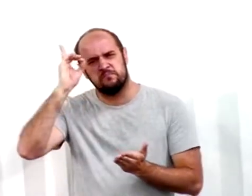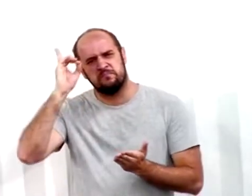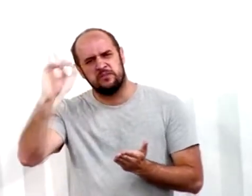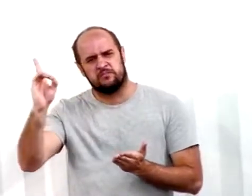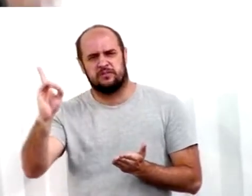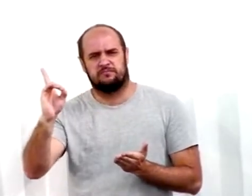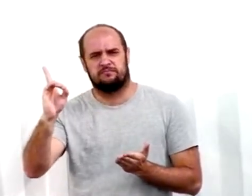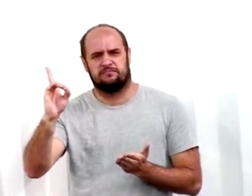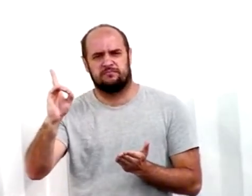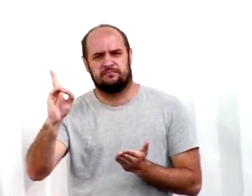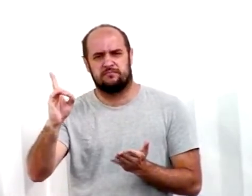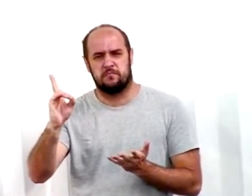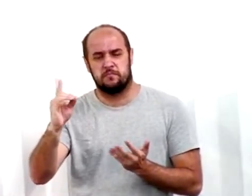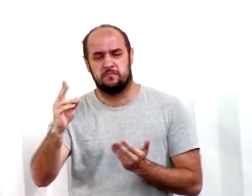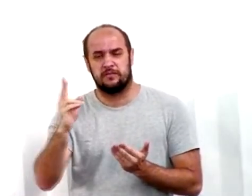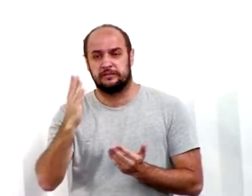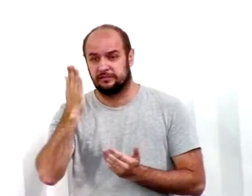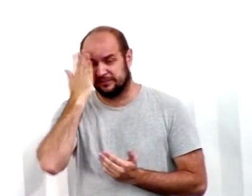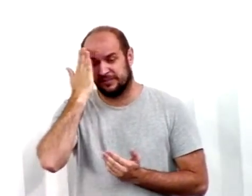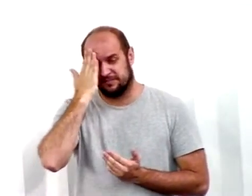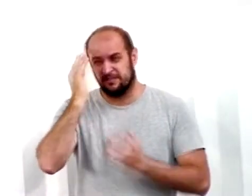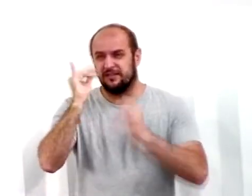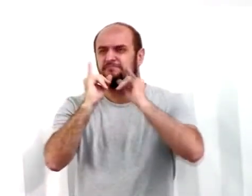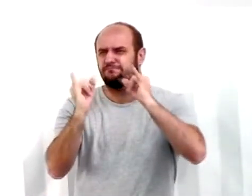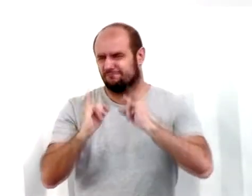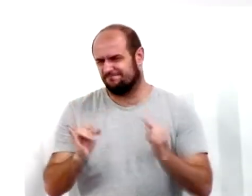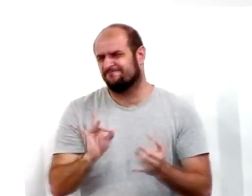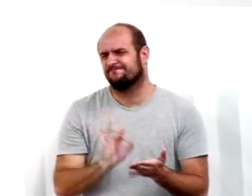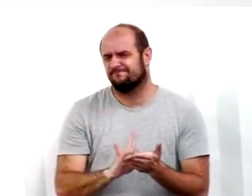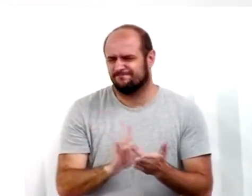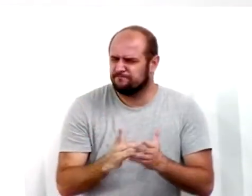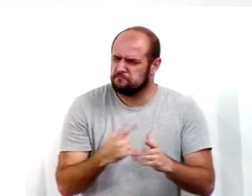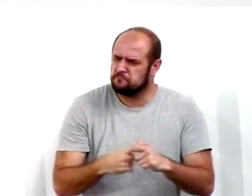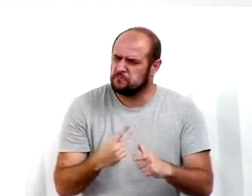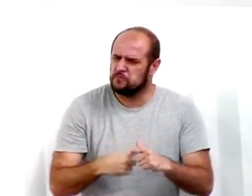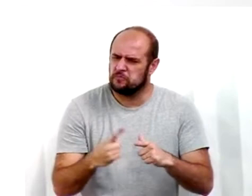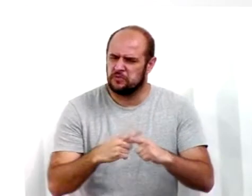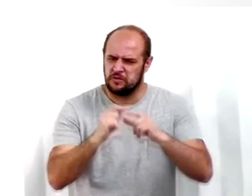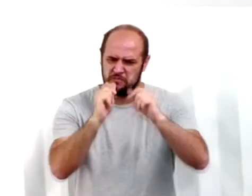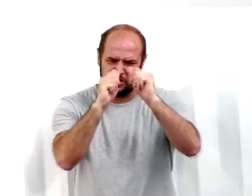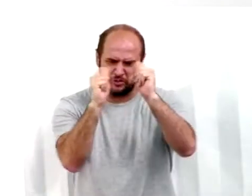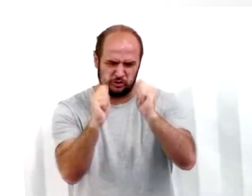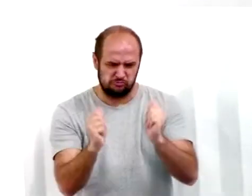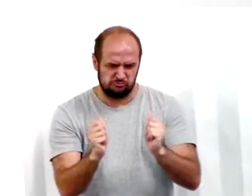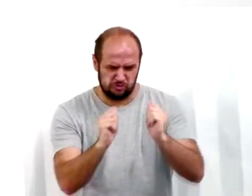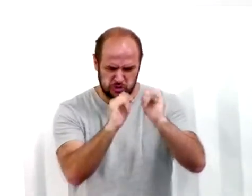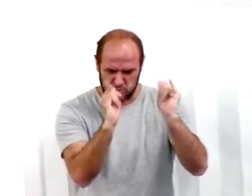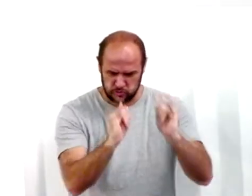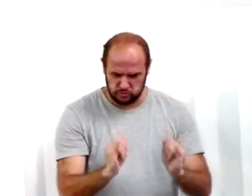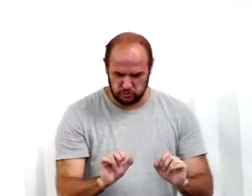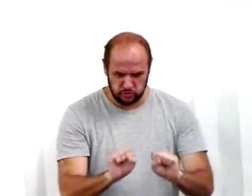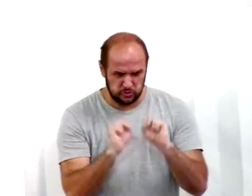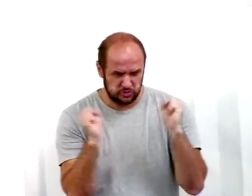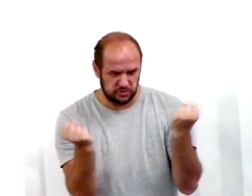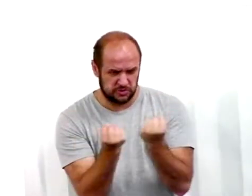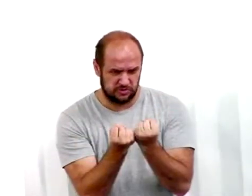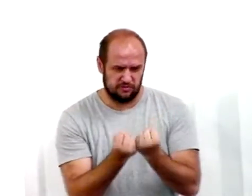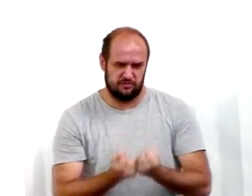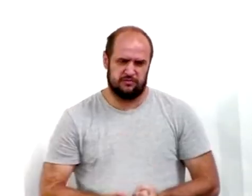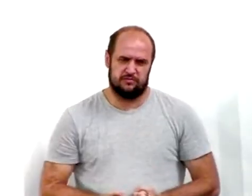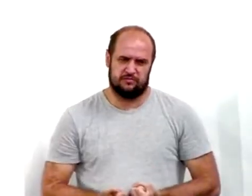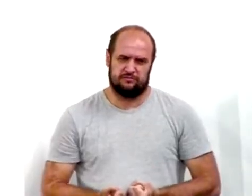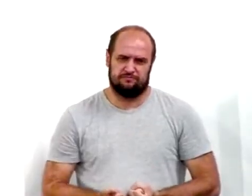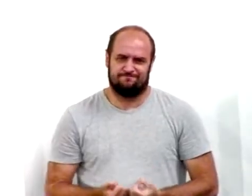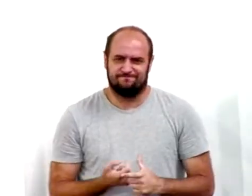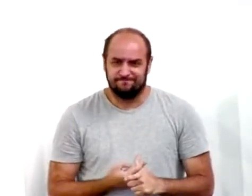Deus. Sabemos que a idolatria, sim, é um problema estrutural na nossa sociedade. Mas